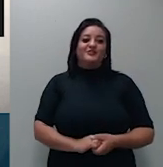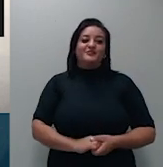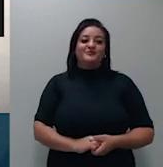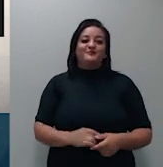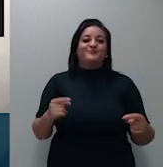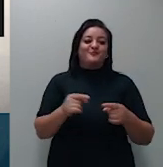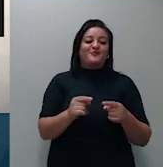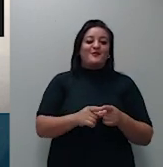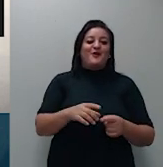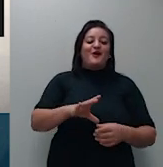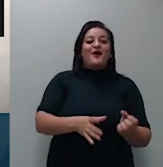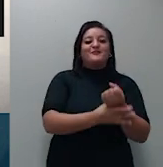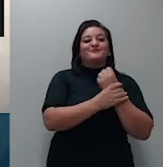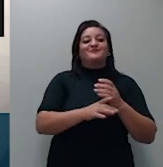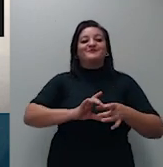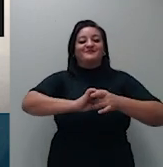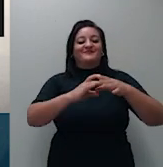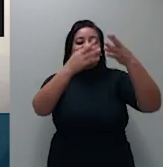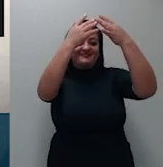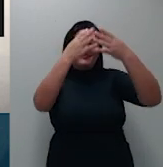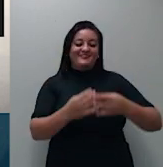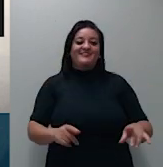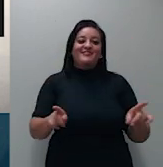liberdade de expressão